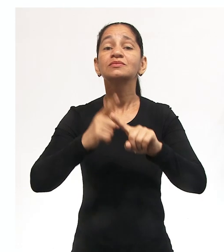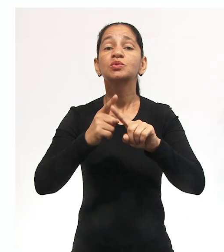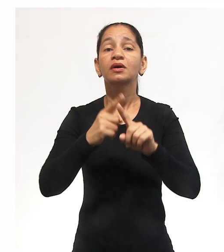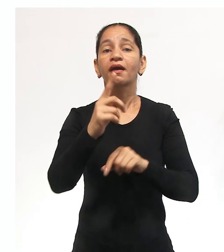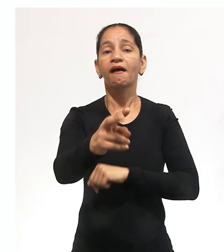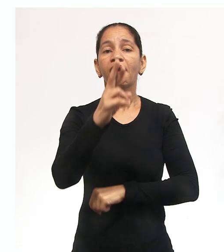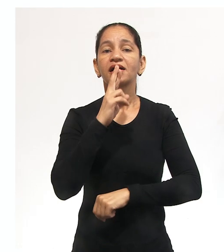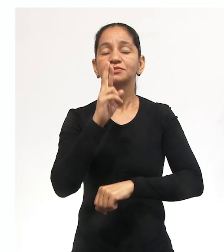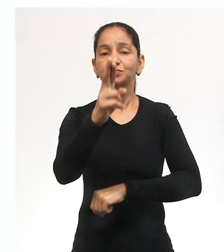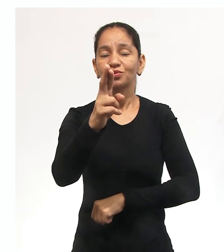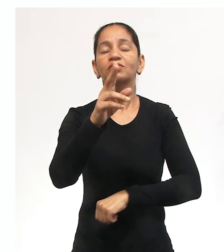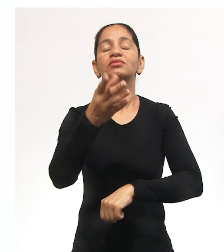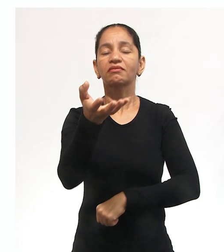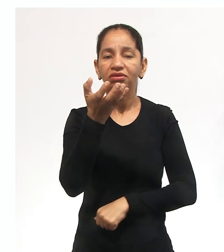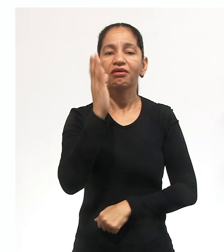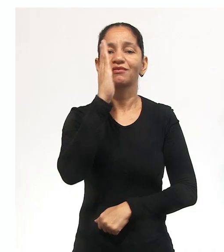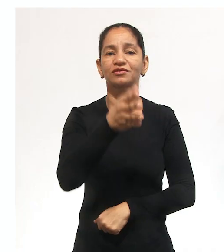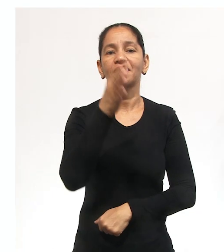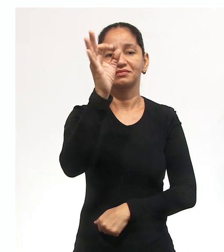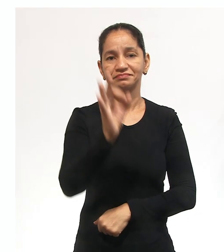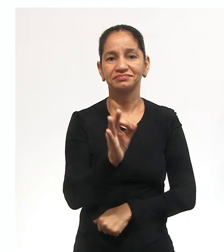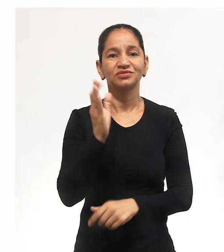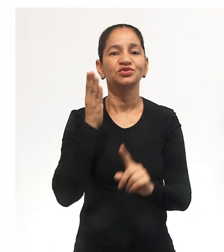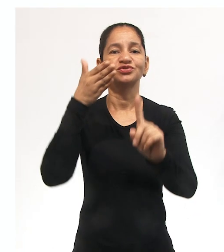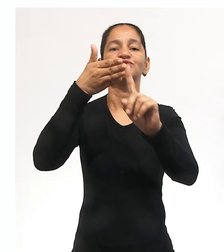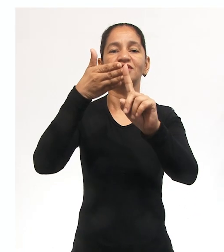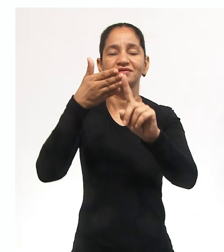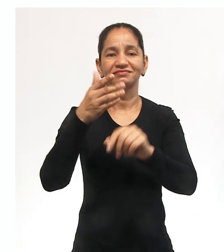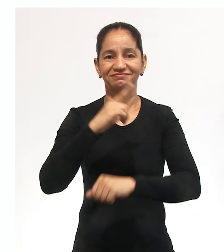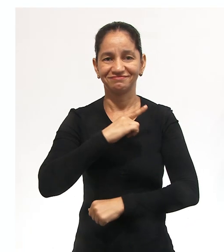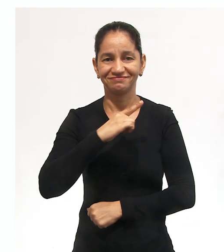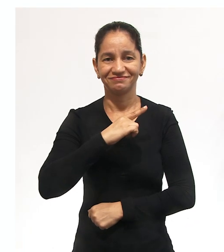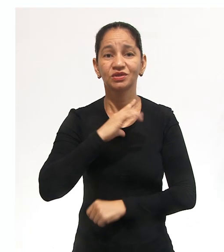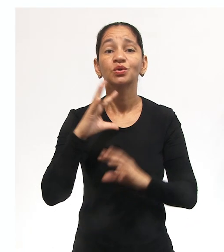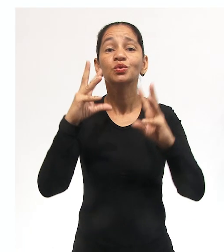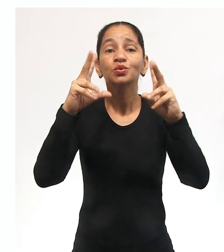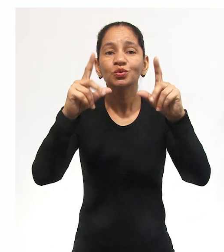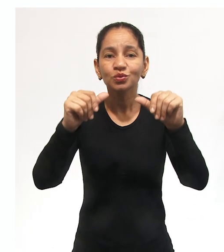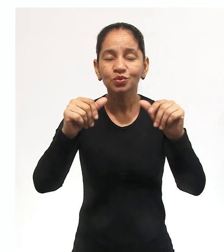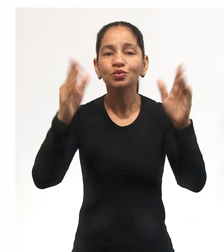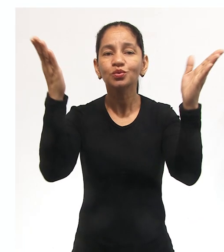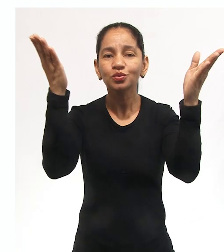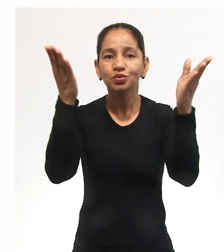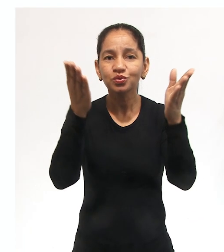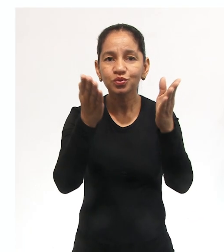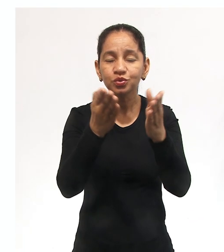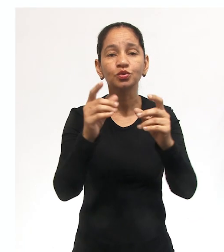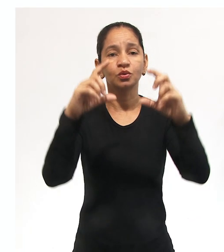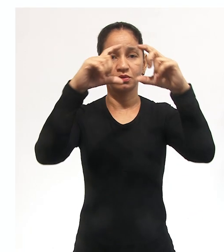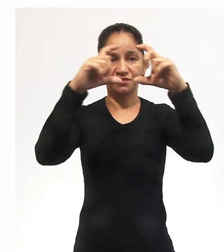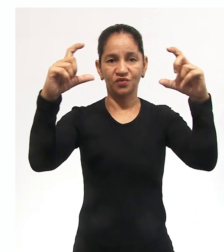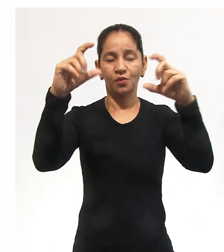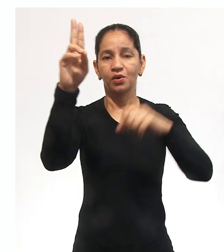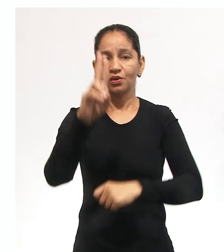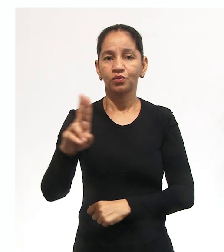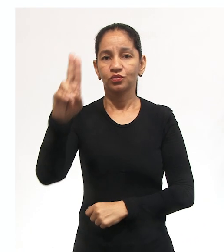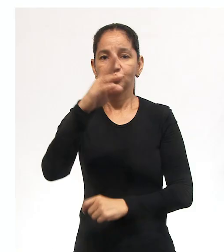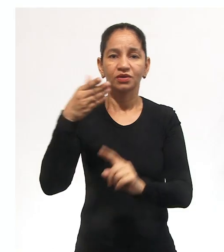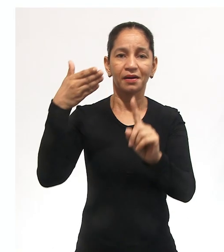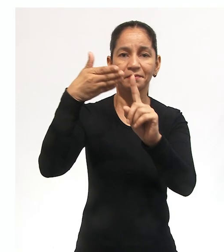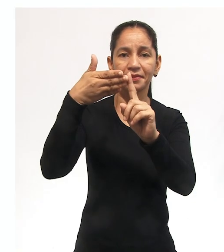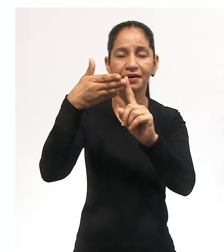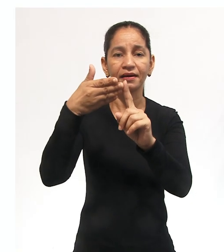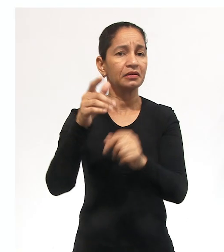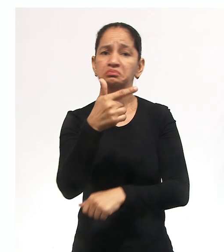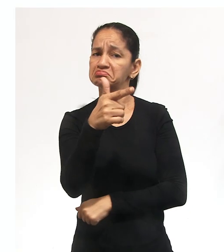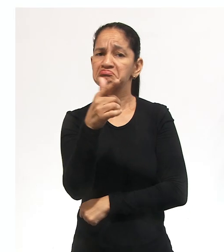eu já quero em porcentagem. Então, eu vou fazer todos, e eu só tenho que fazer essa operação, né, uma operação direta, eu